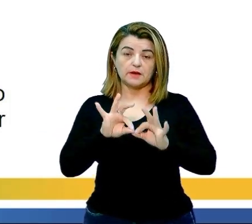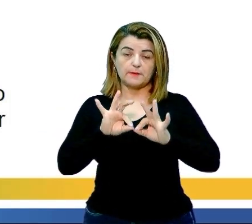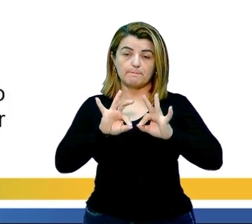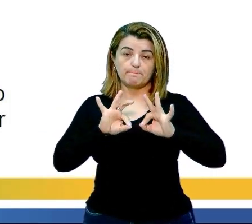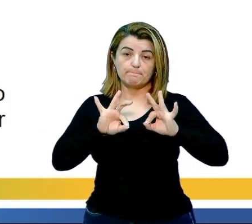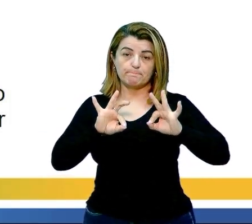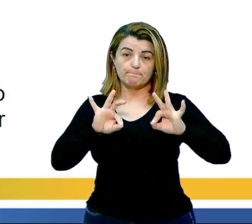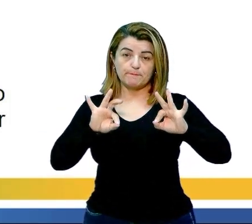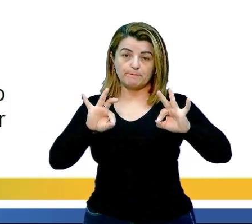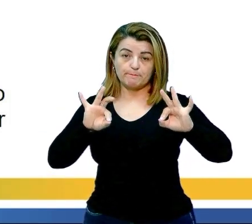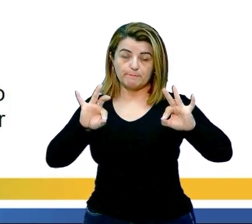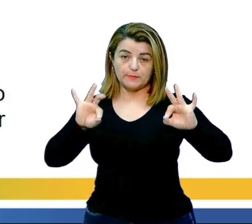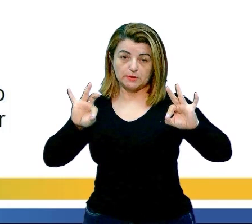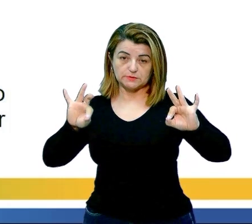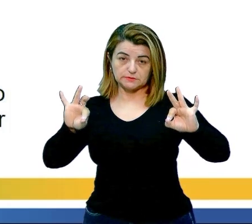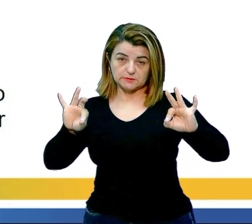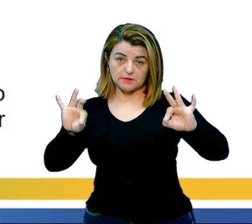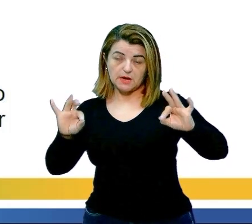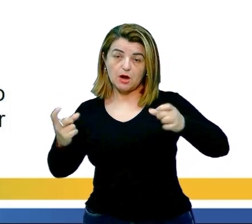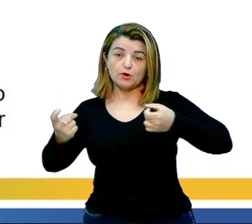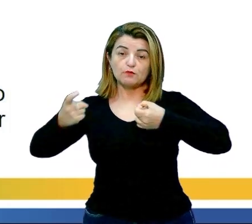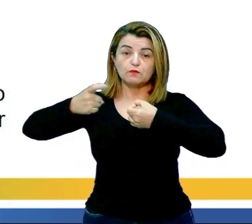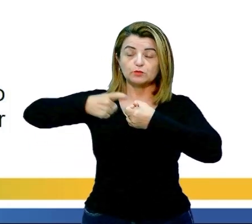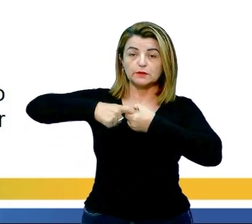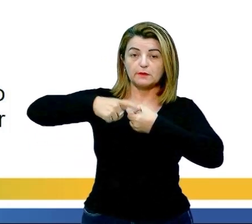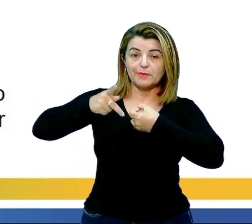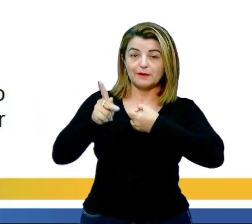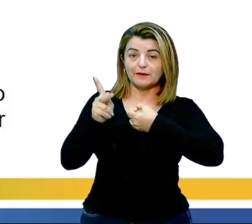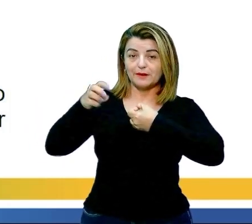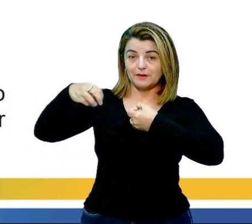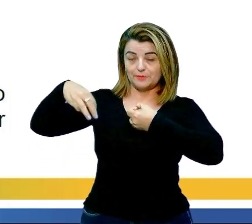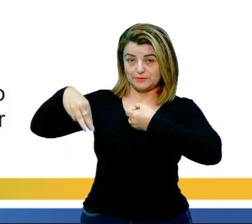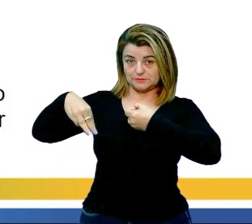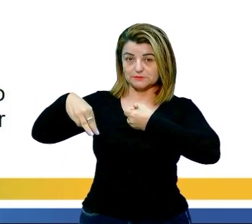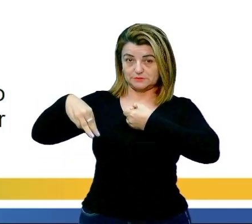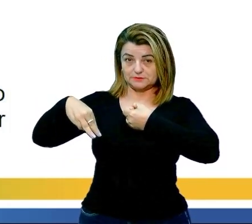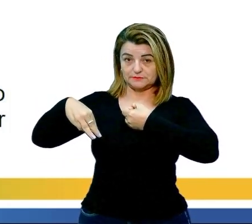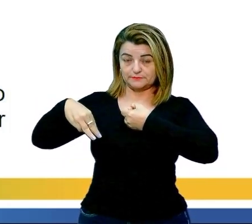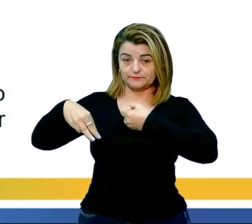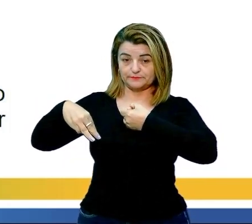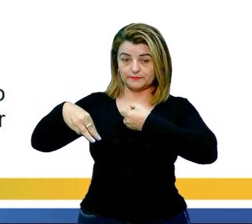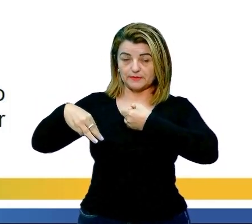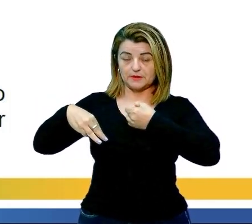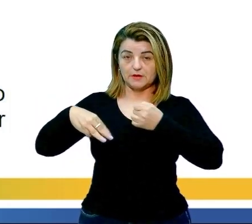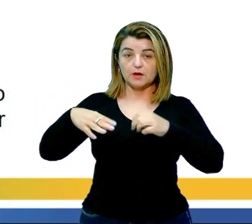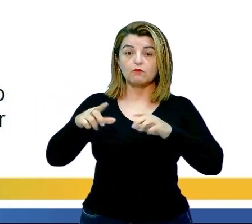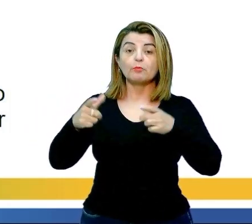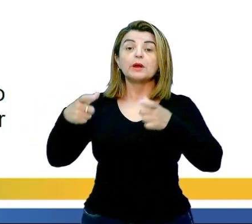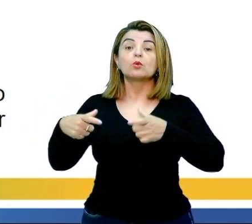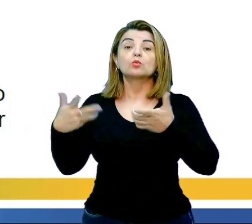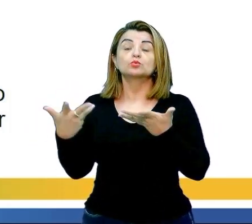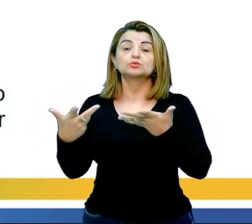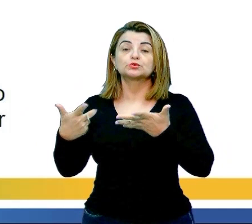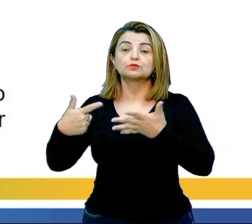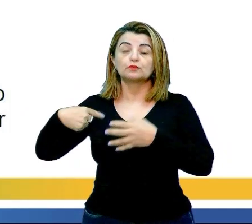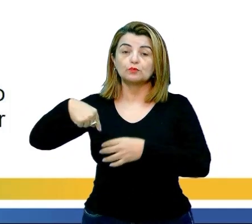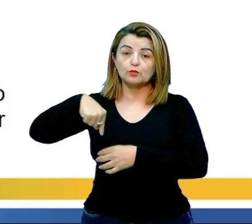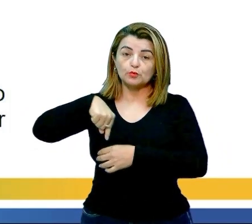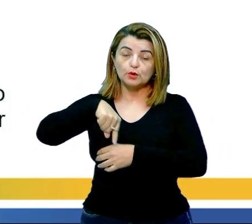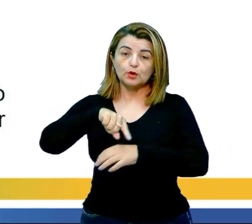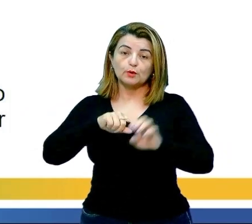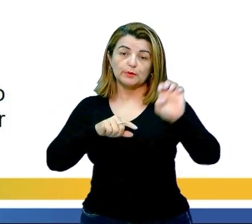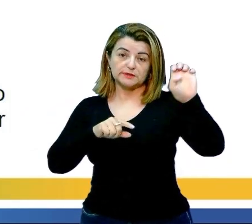tenho que voltar para quilômetros. Então, observa que eu vou correr novamente, ó, para a esquerda.